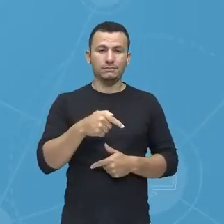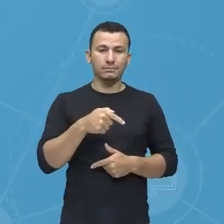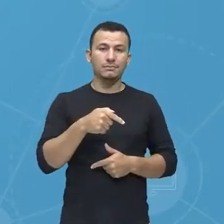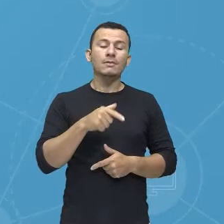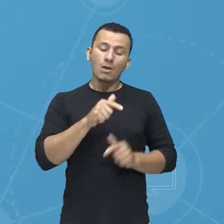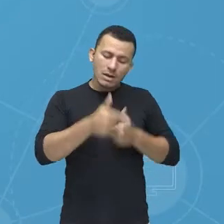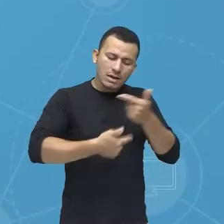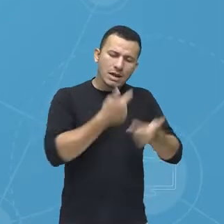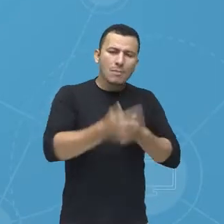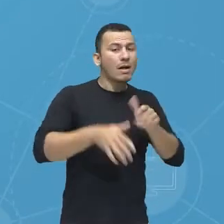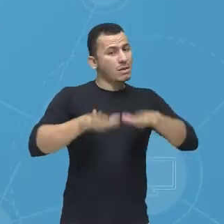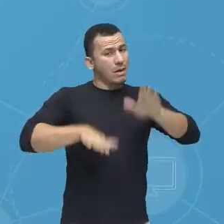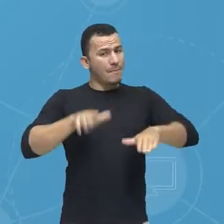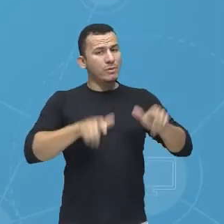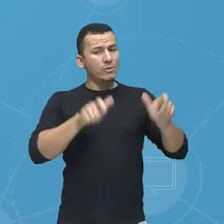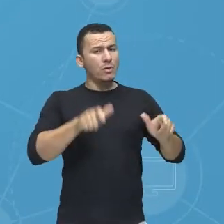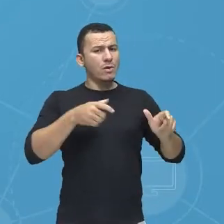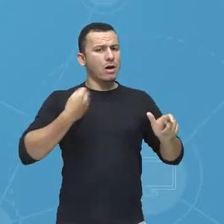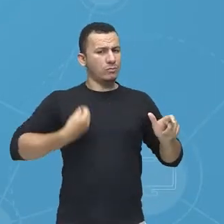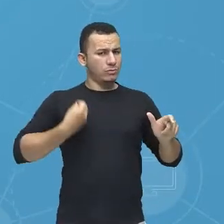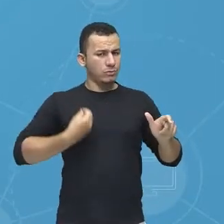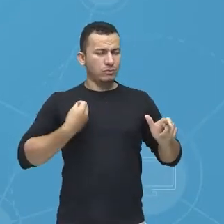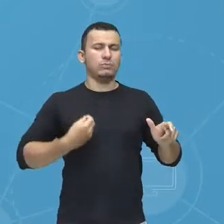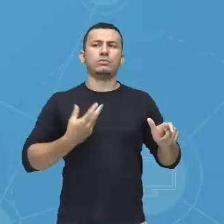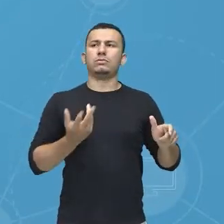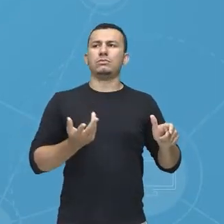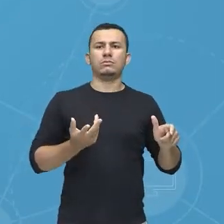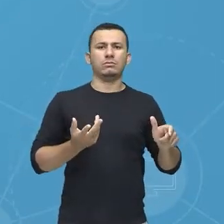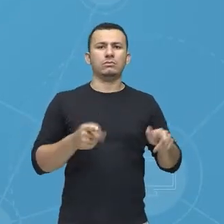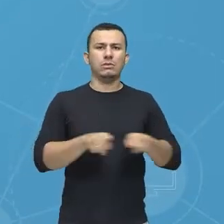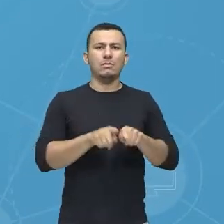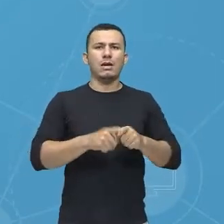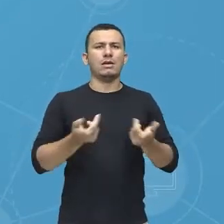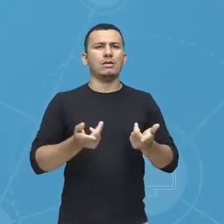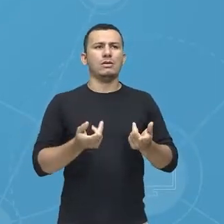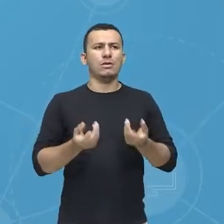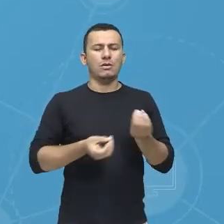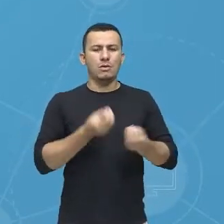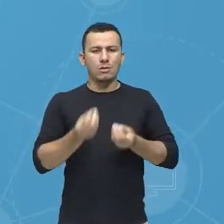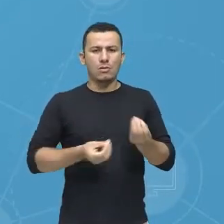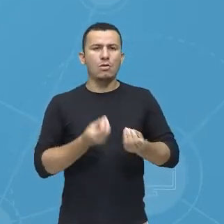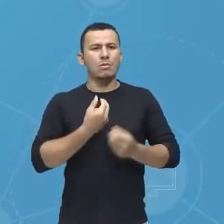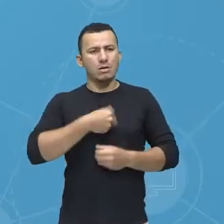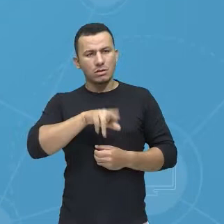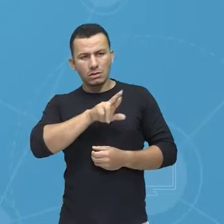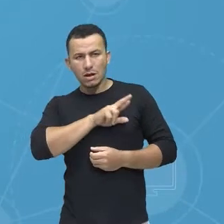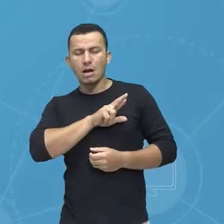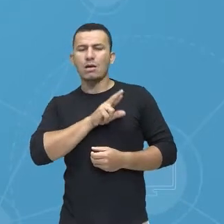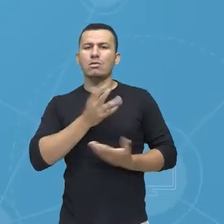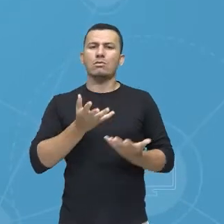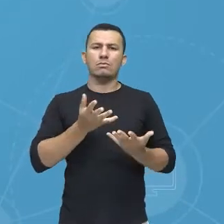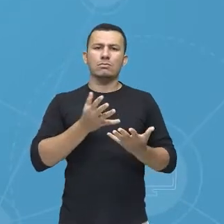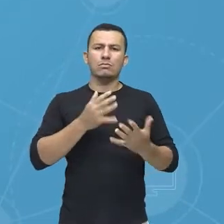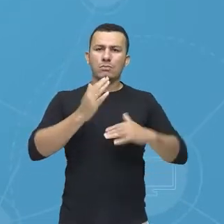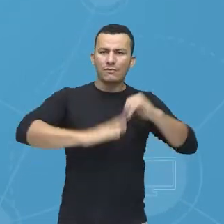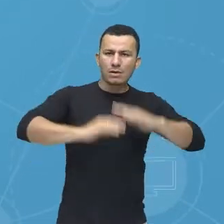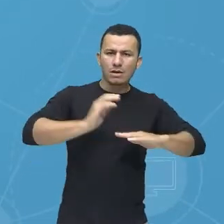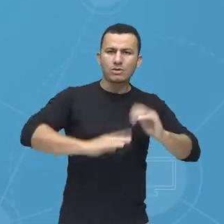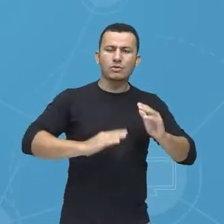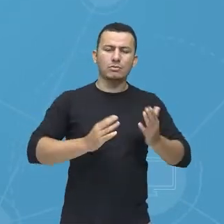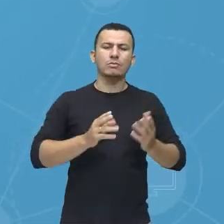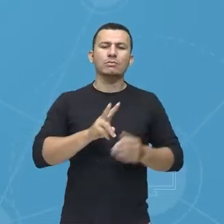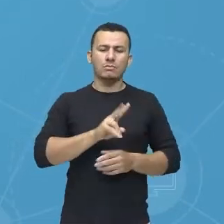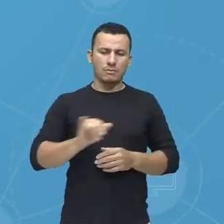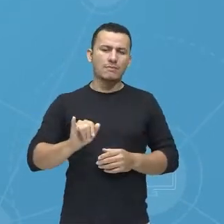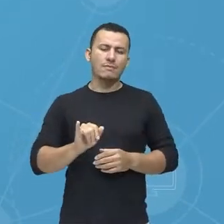do local onde ele mora, da formação que recebeu, da religião que ele teve, vai